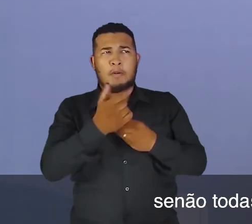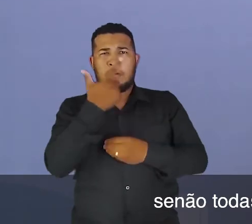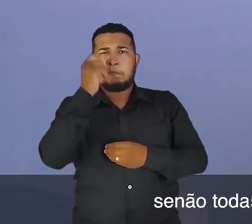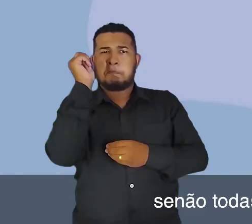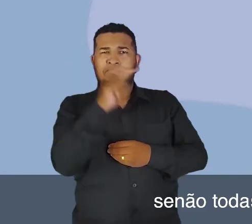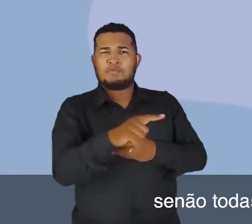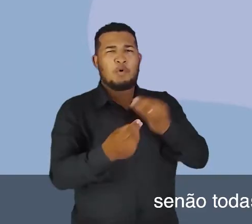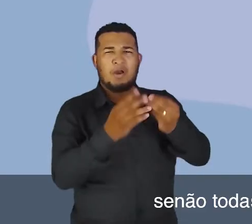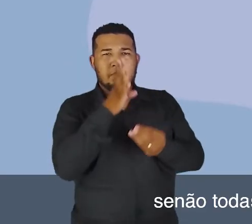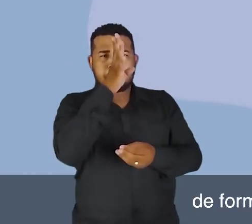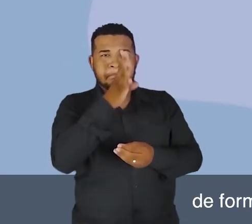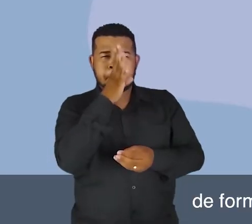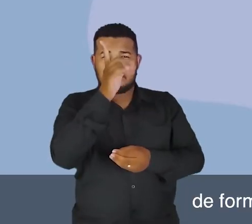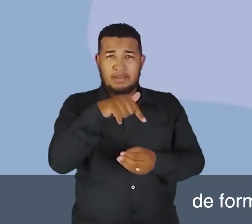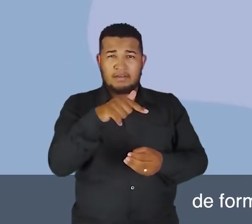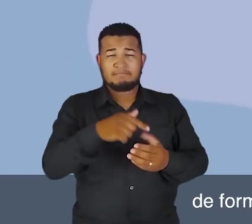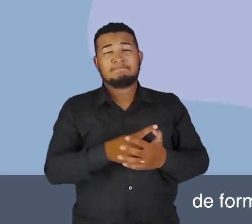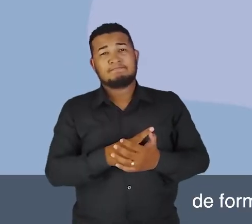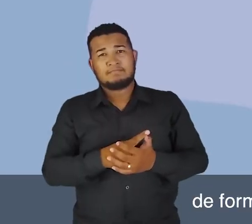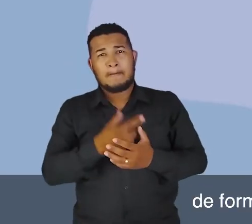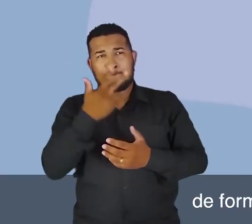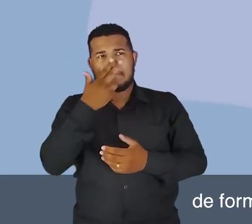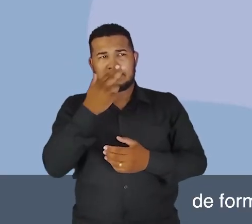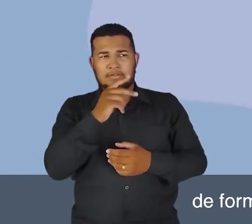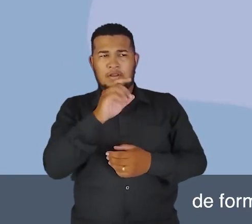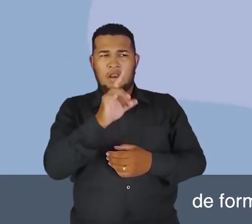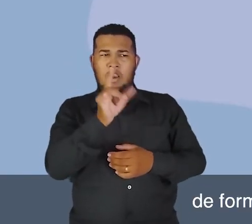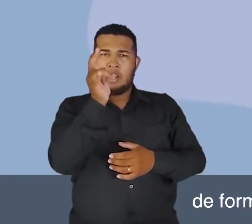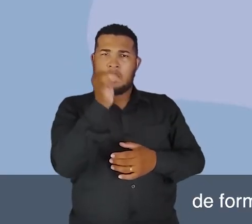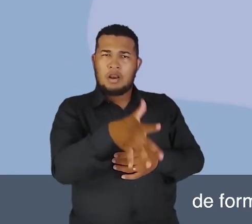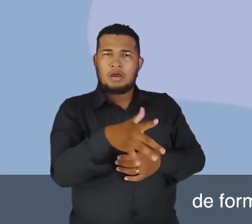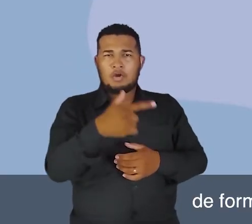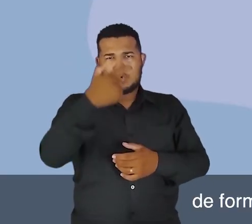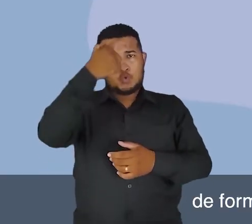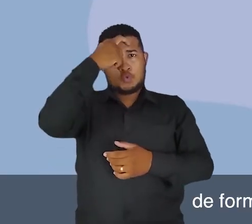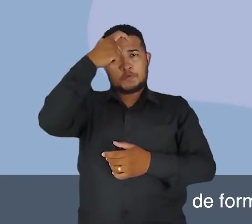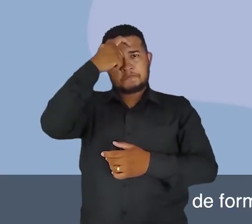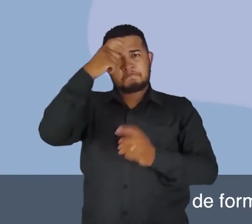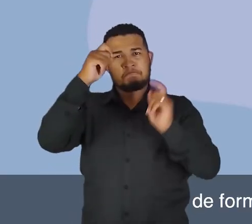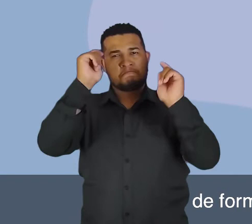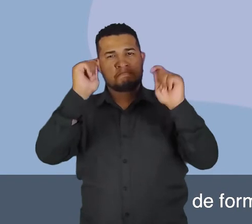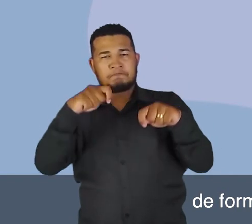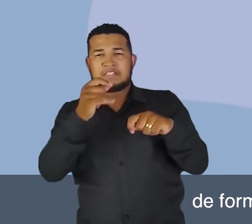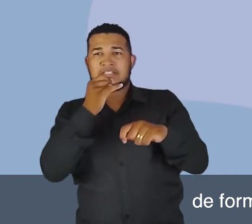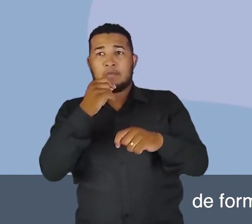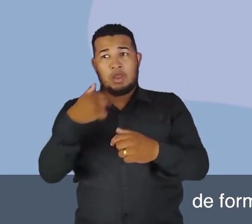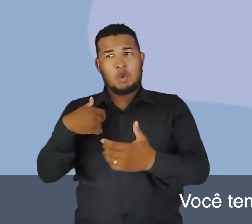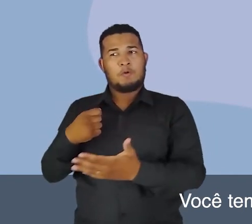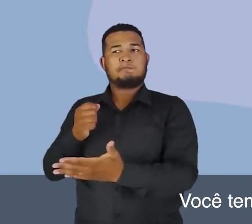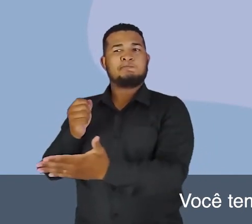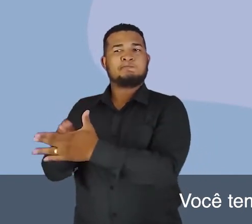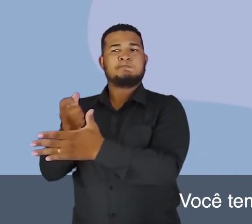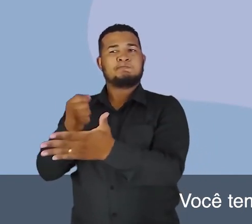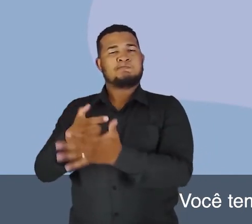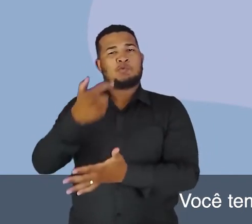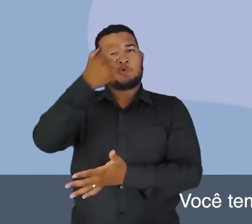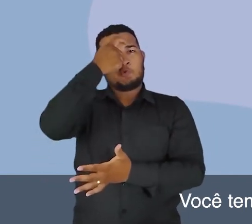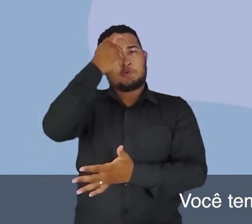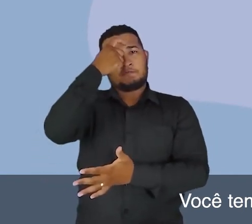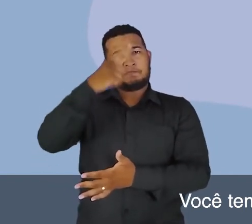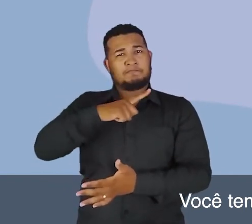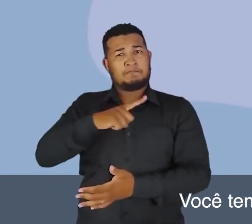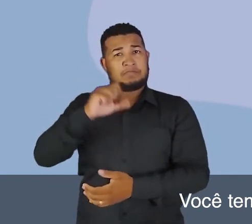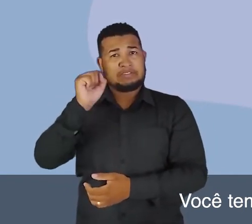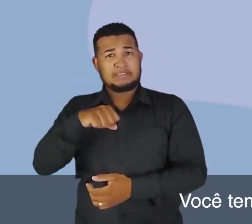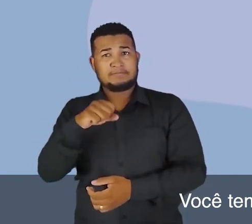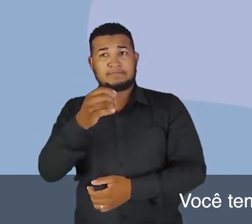descarte? Observem, de forma consciente, você consegue ser um consumidor consciente? Você tem certeza